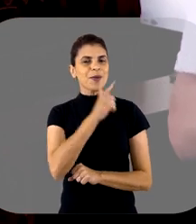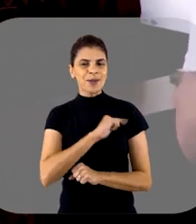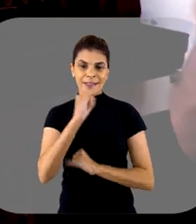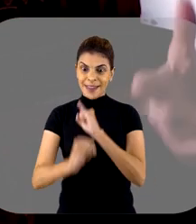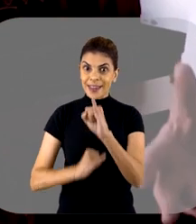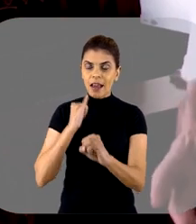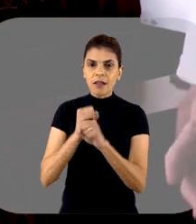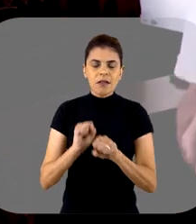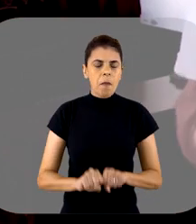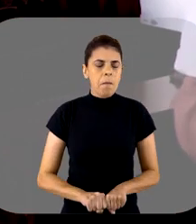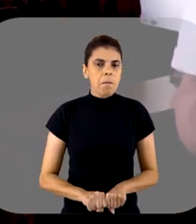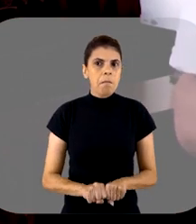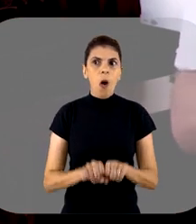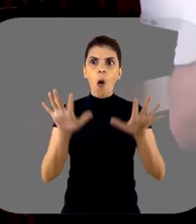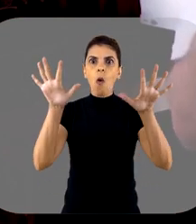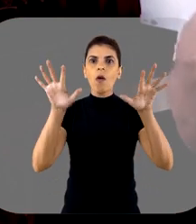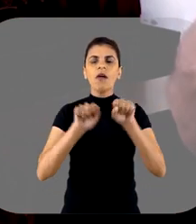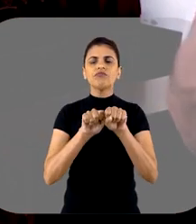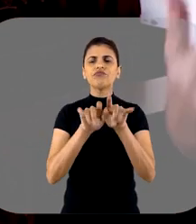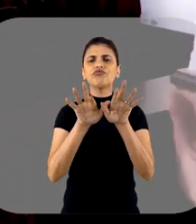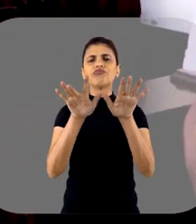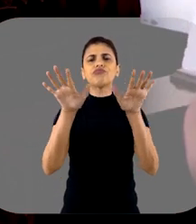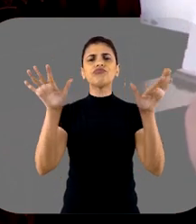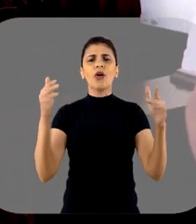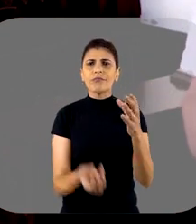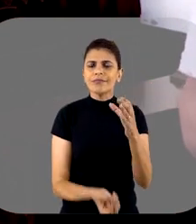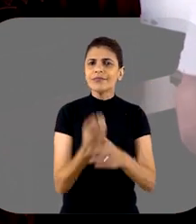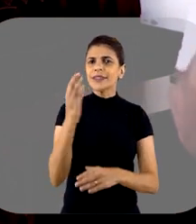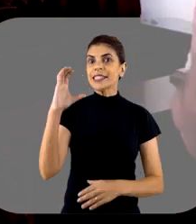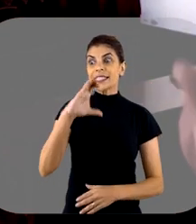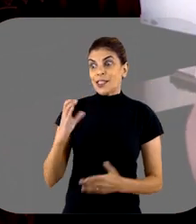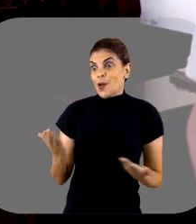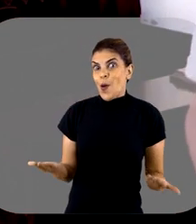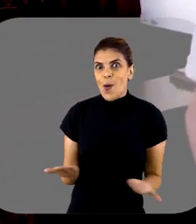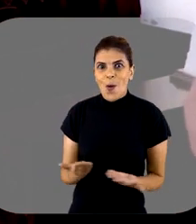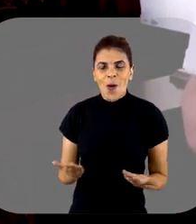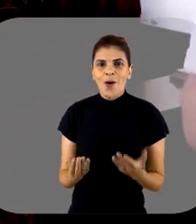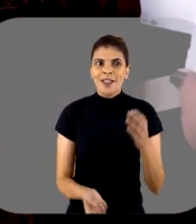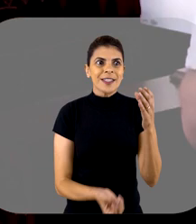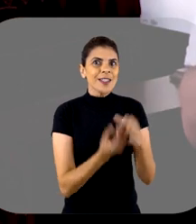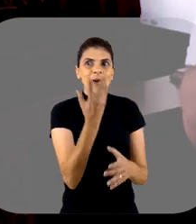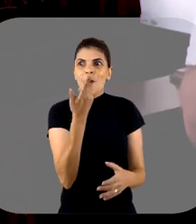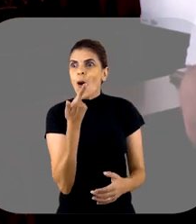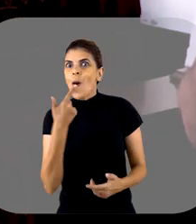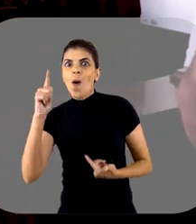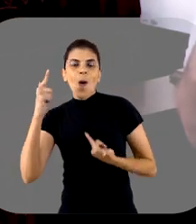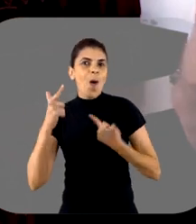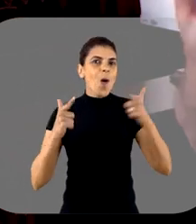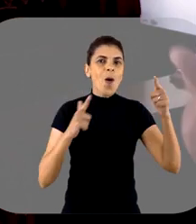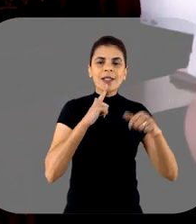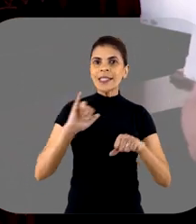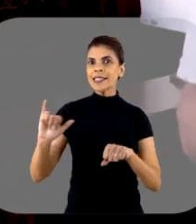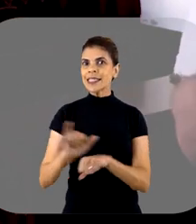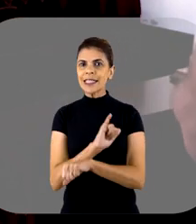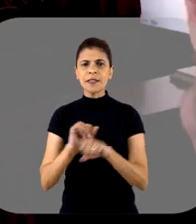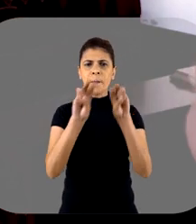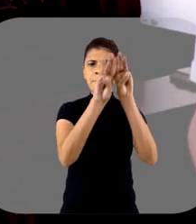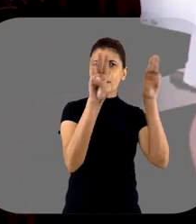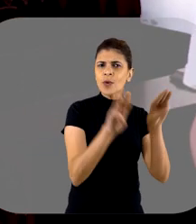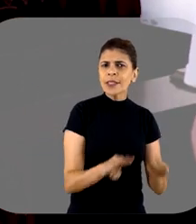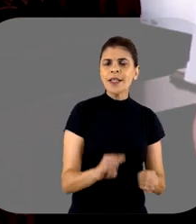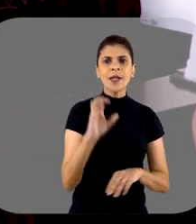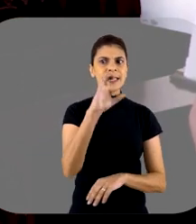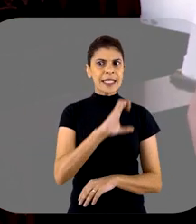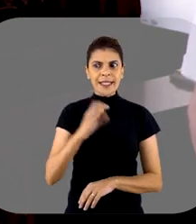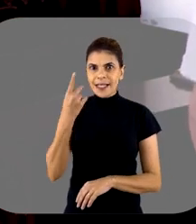em particular com a internet, surgiram muitas iniciativas, surgiu a Ciência Hoje, surgiram vários outros mecanismos, os museus